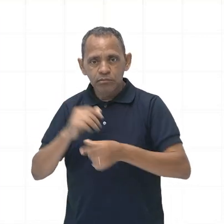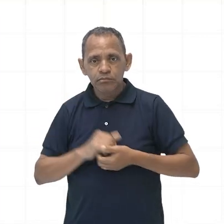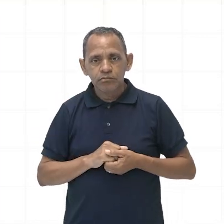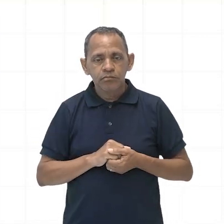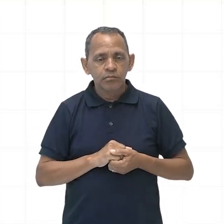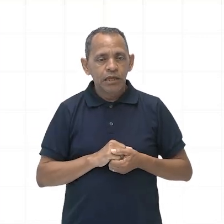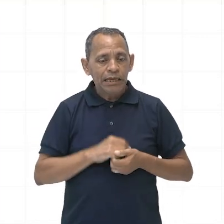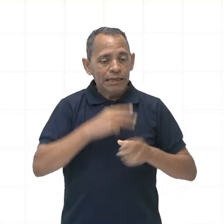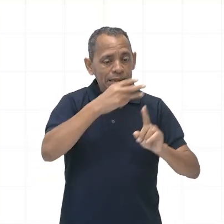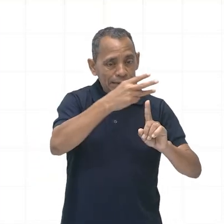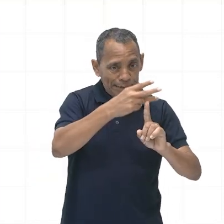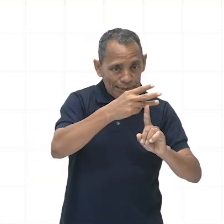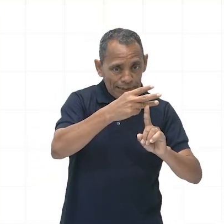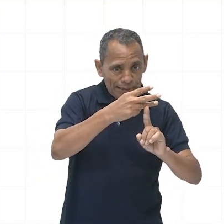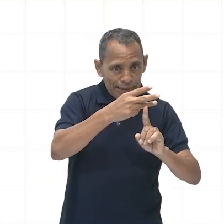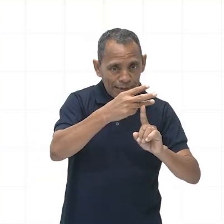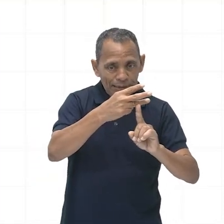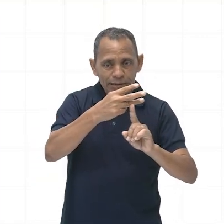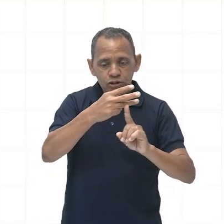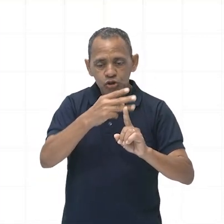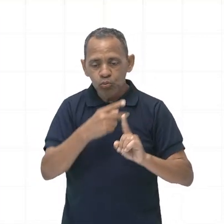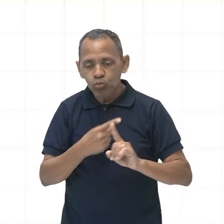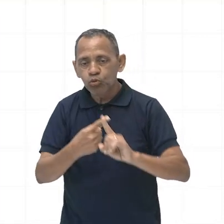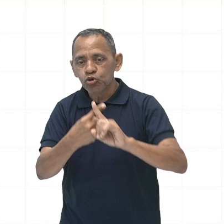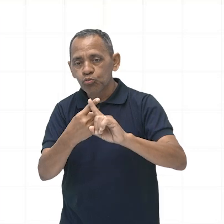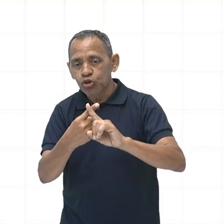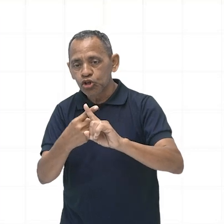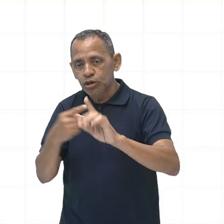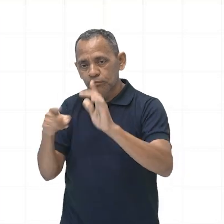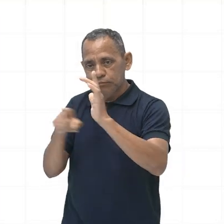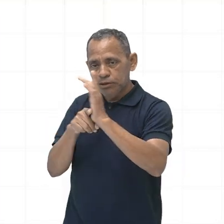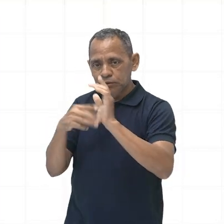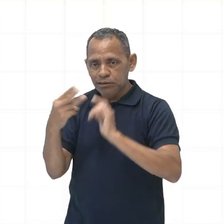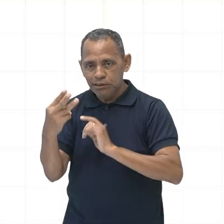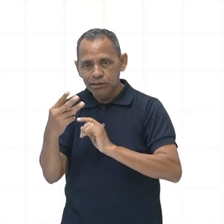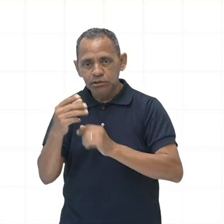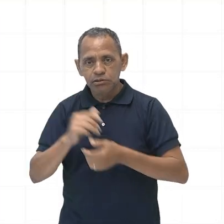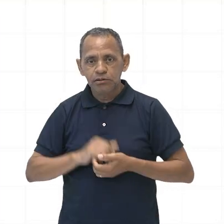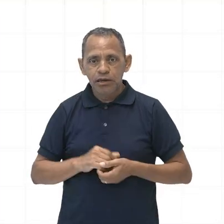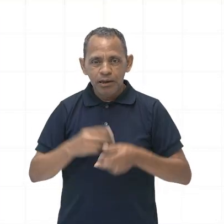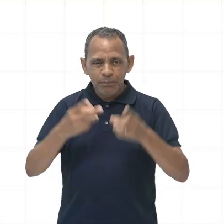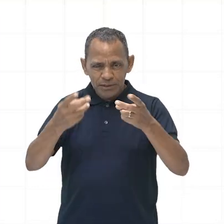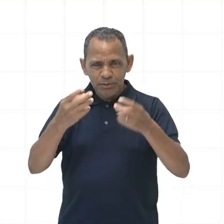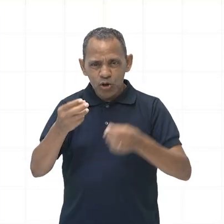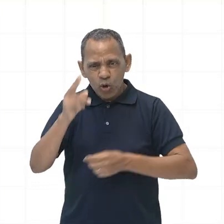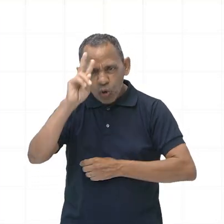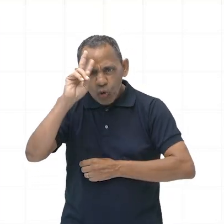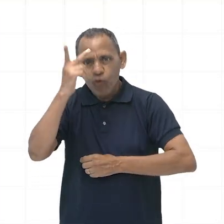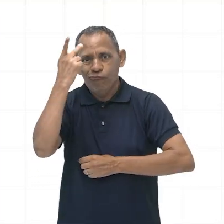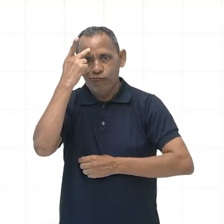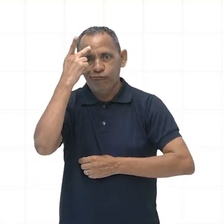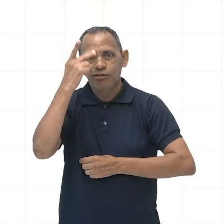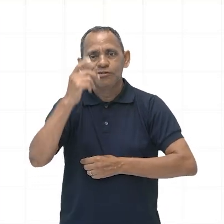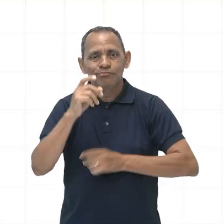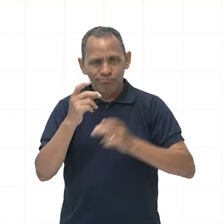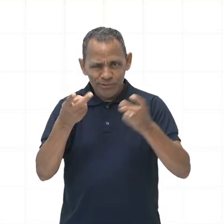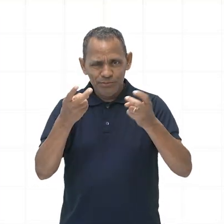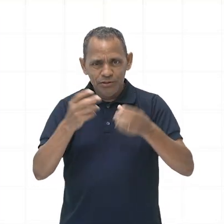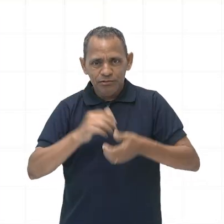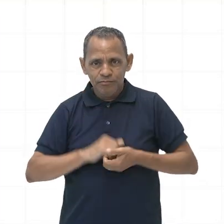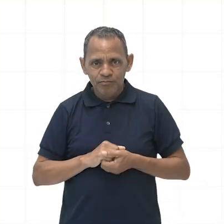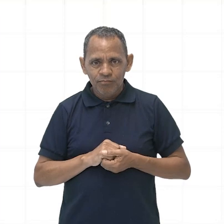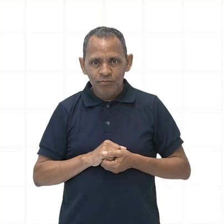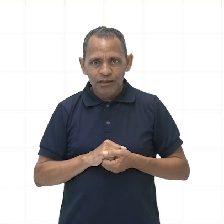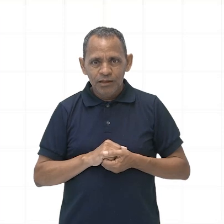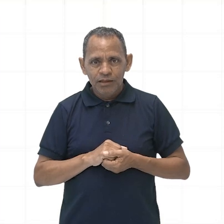3 pelo menos 3. Aí, vejam só como fica confuso, né? Eu escrever aí um sinal